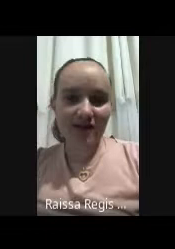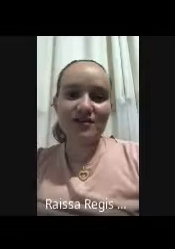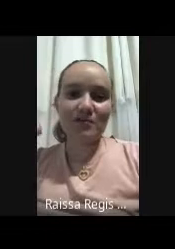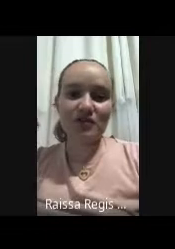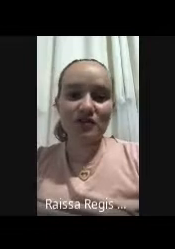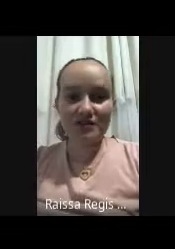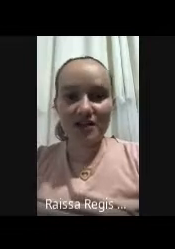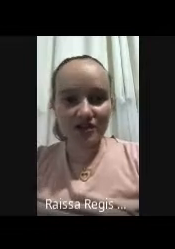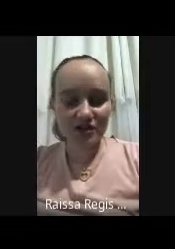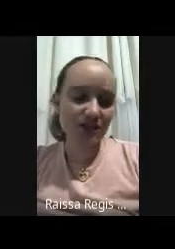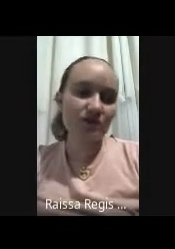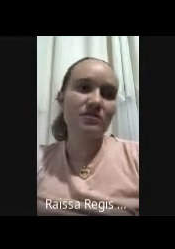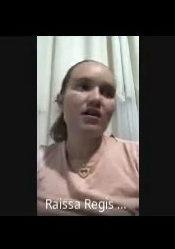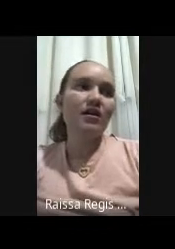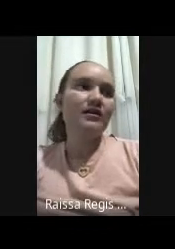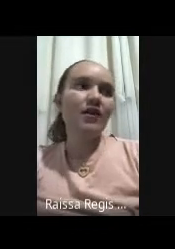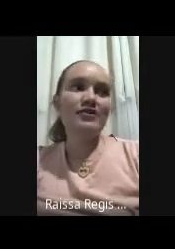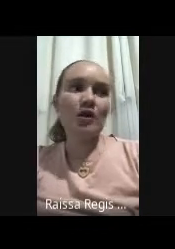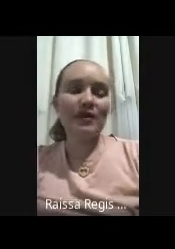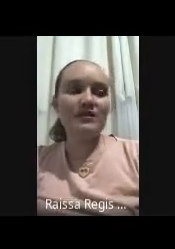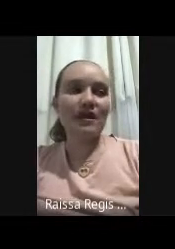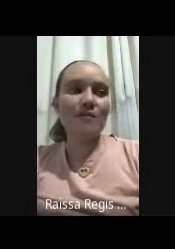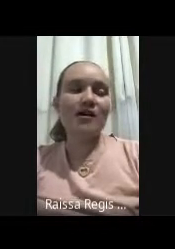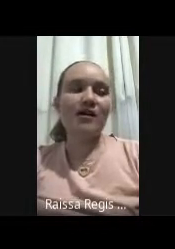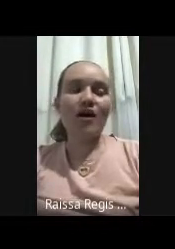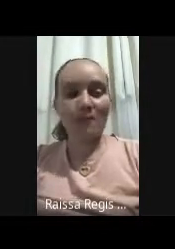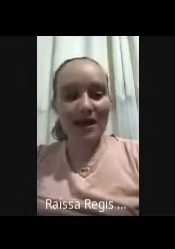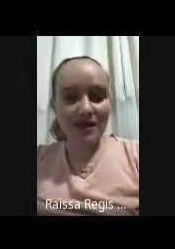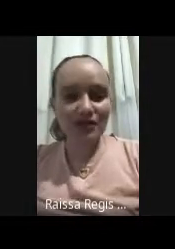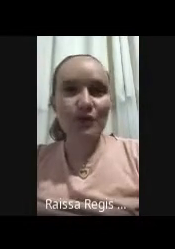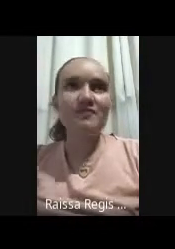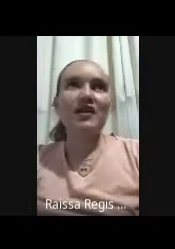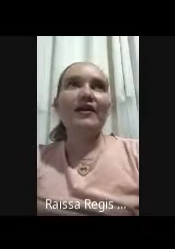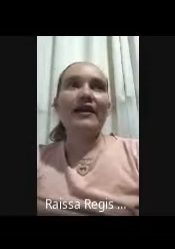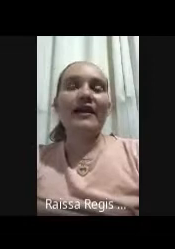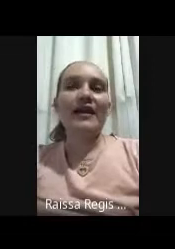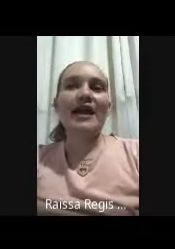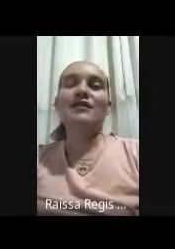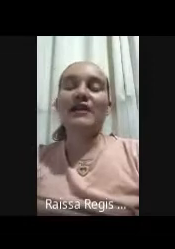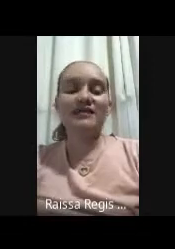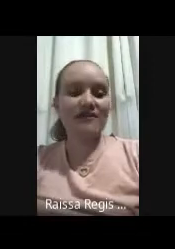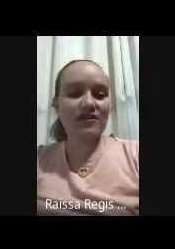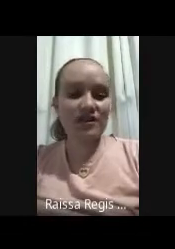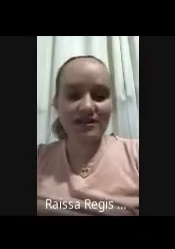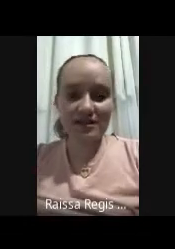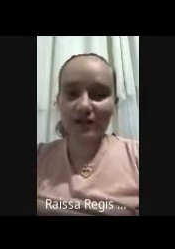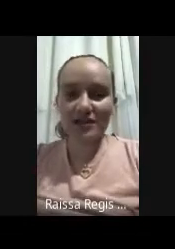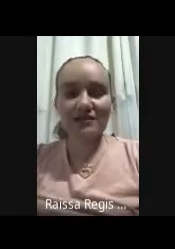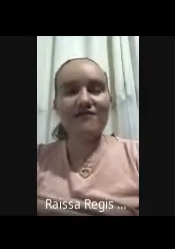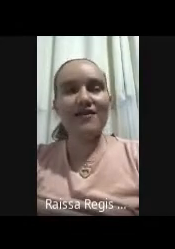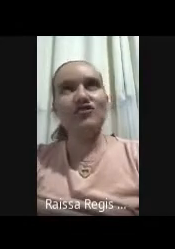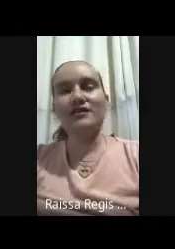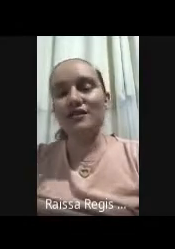há várias formas de fazer registros, não é só pelo sistema alfabético, é também através de desenhos,